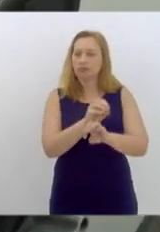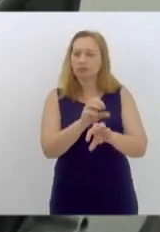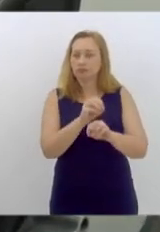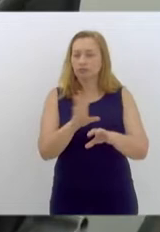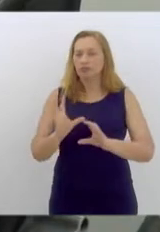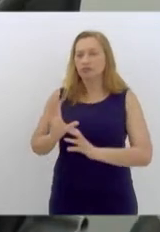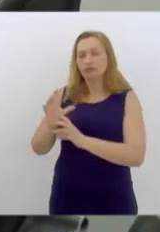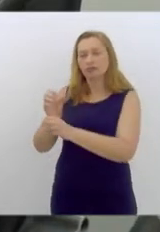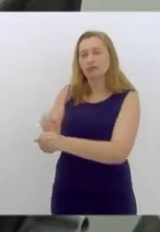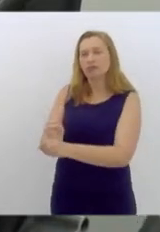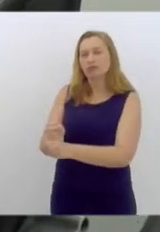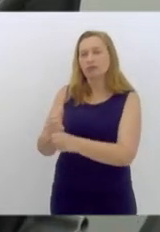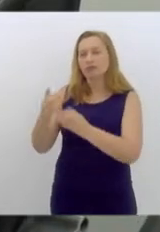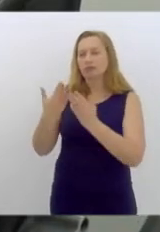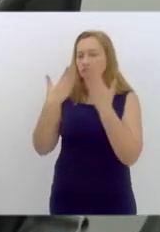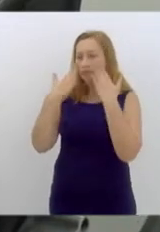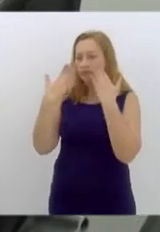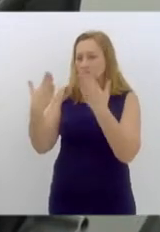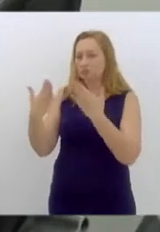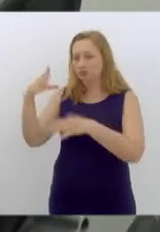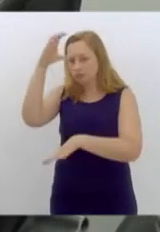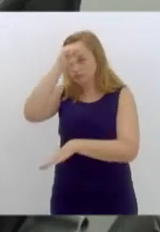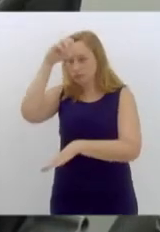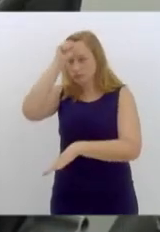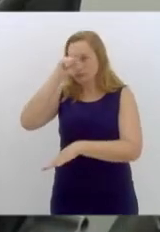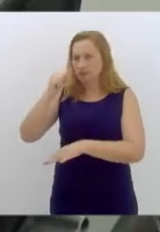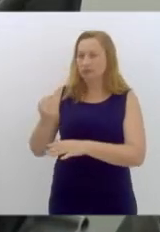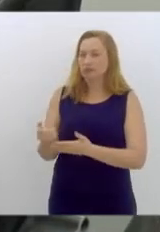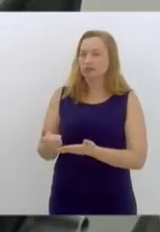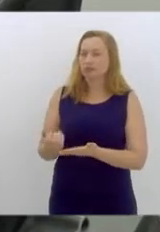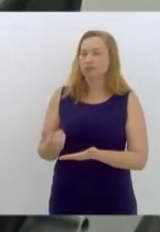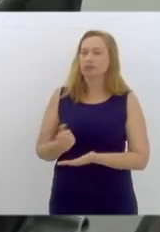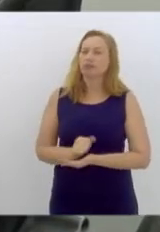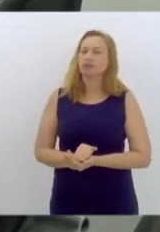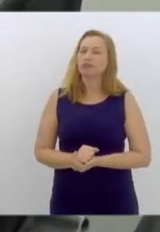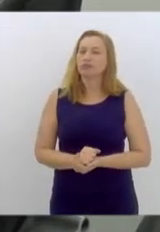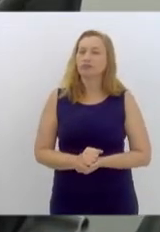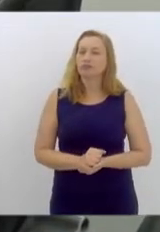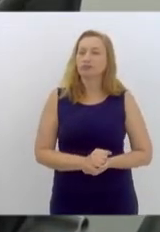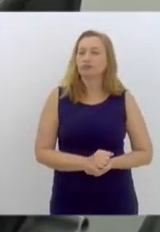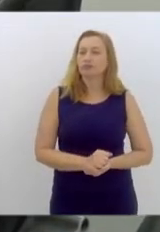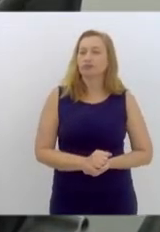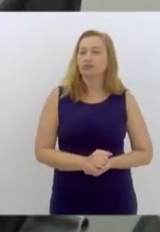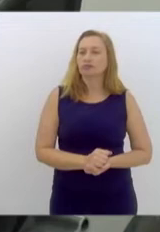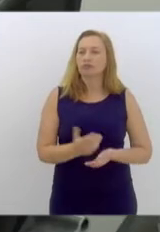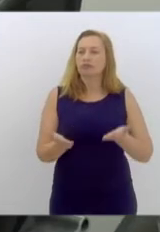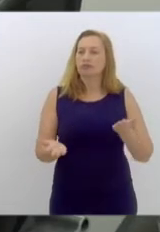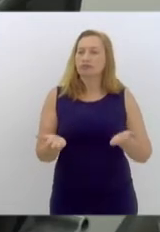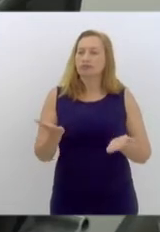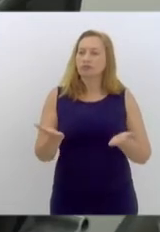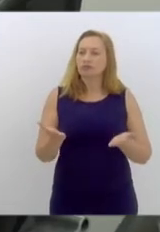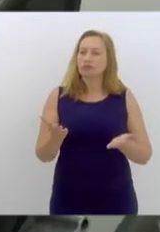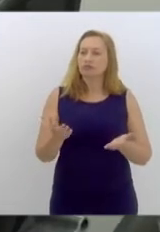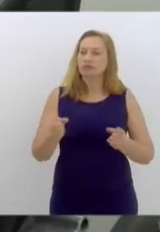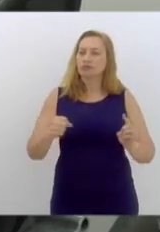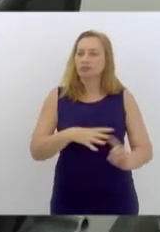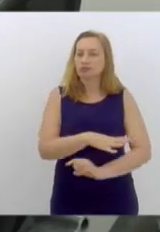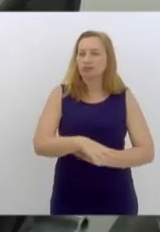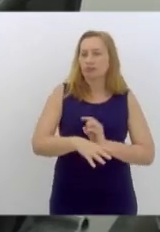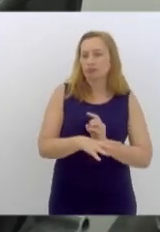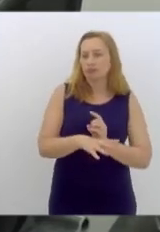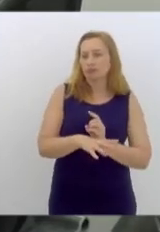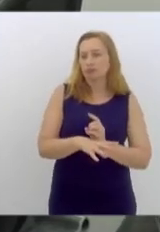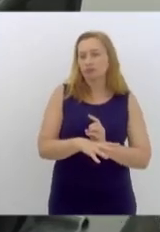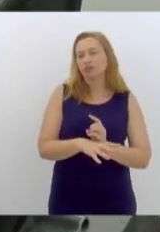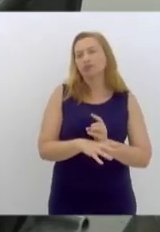nos resultados de aprendizagem e de aumento de equidade, considerando o nível socioeconômico dos